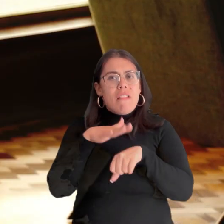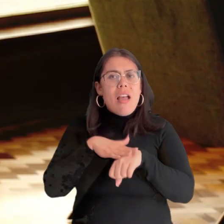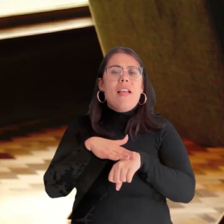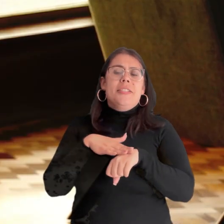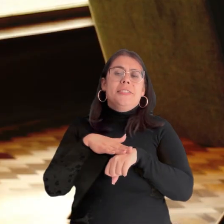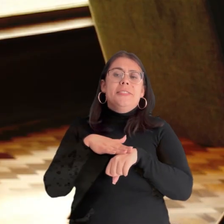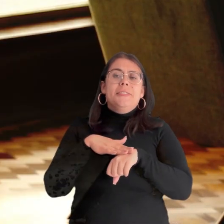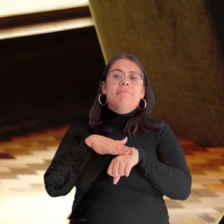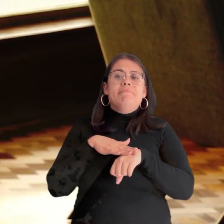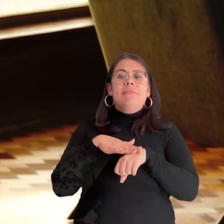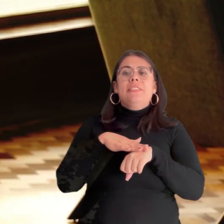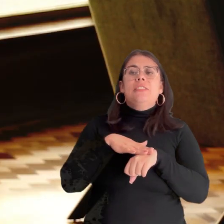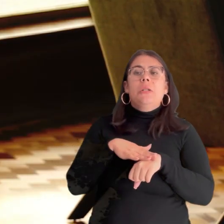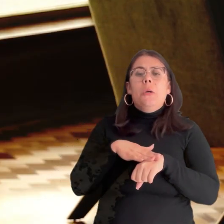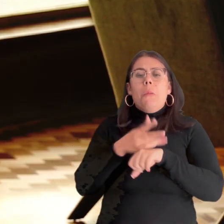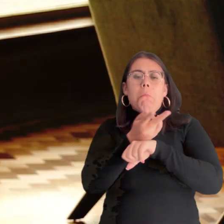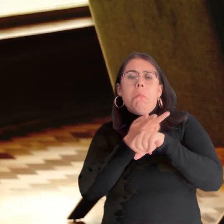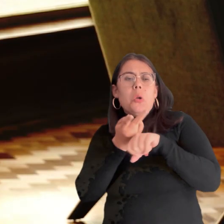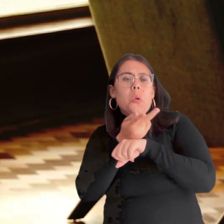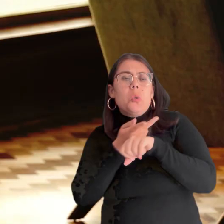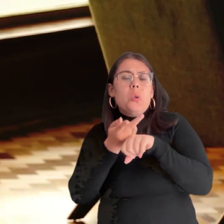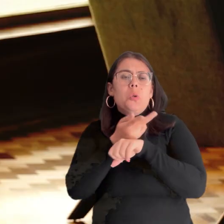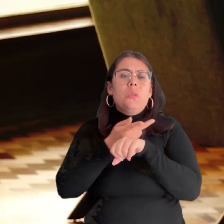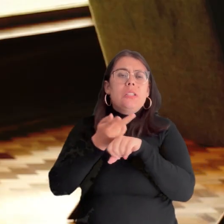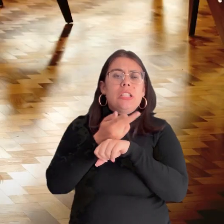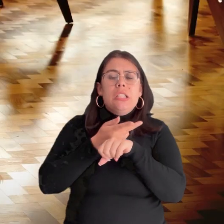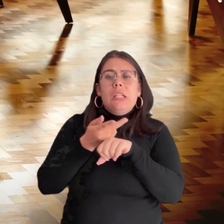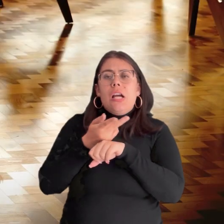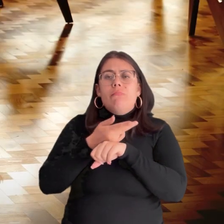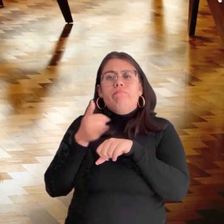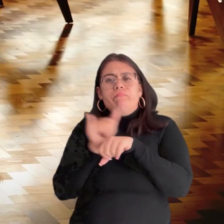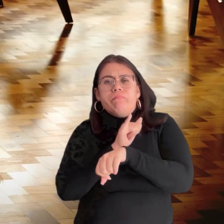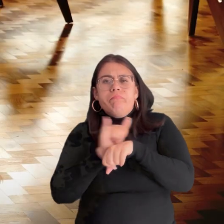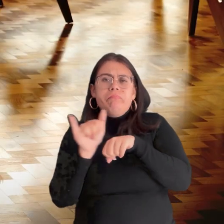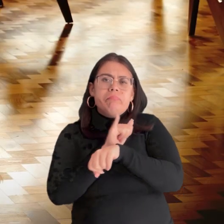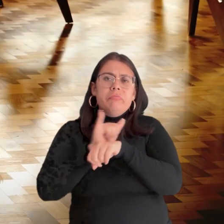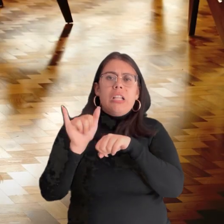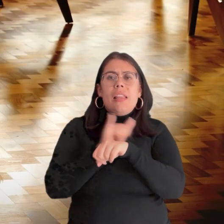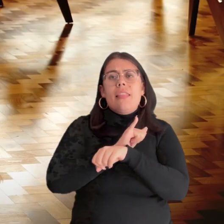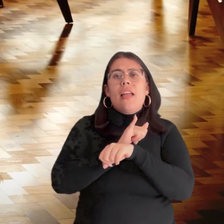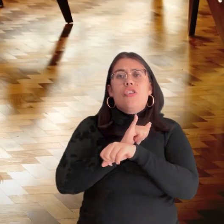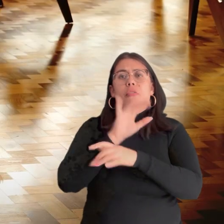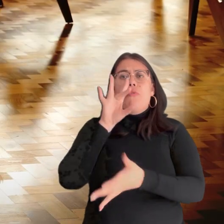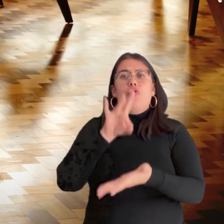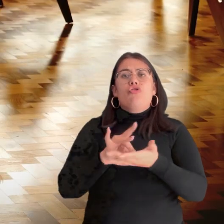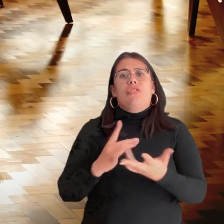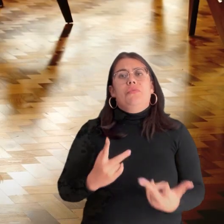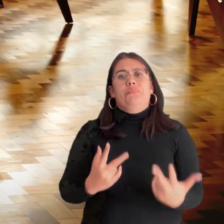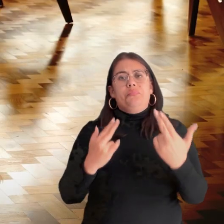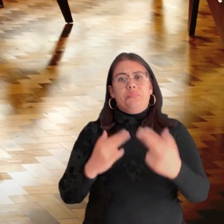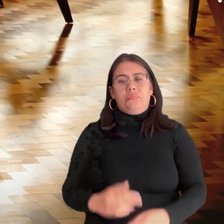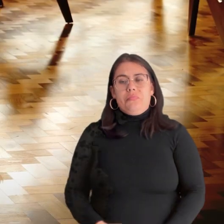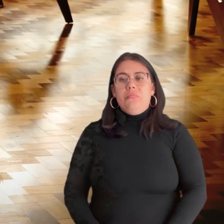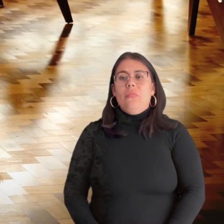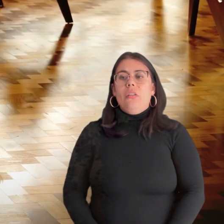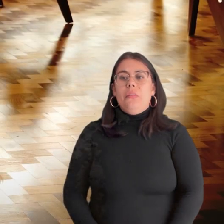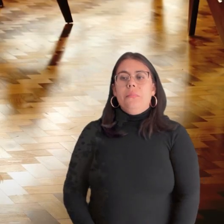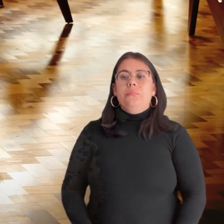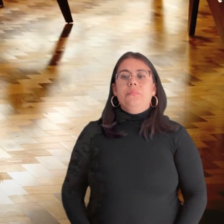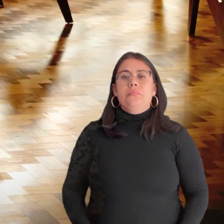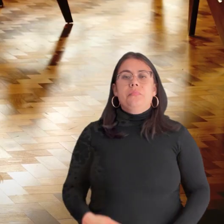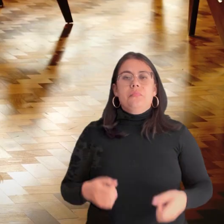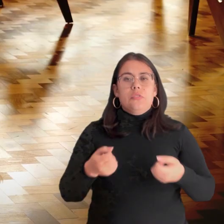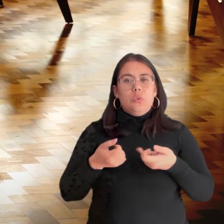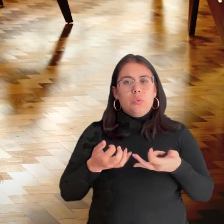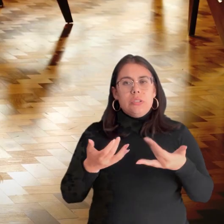máximo possível do formato original. Um térreo desse tipo, com uma área tão grande destinada à